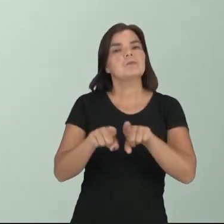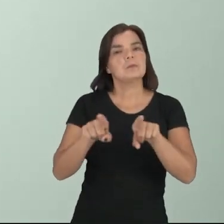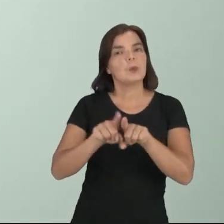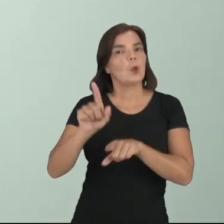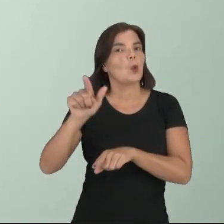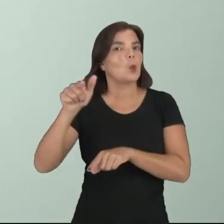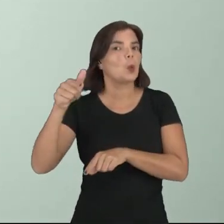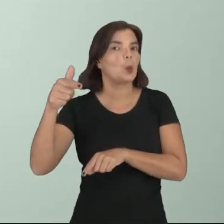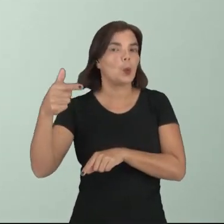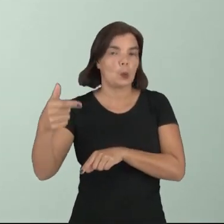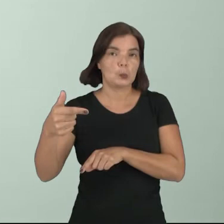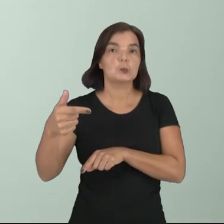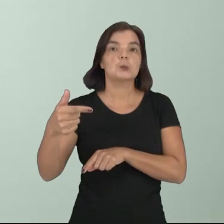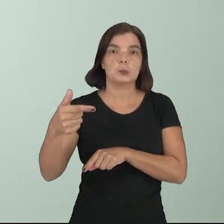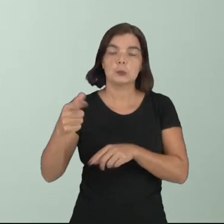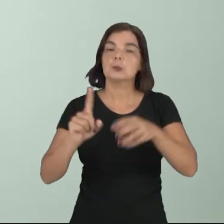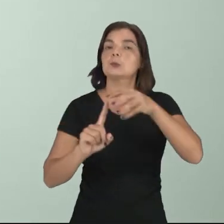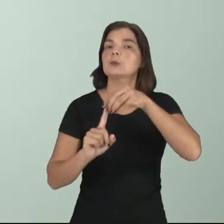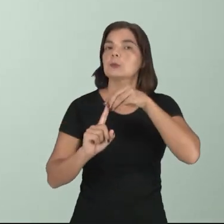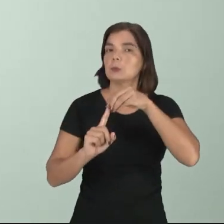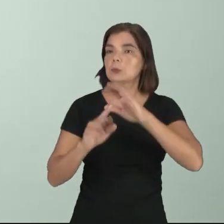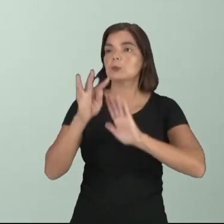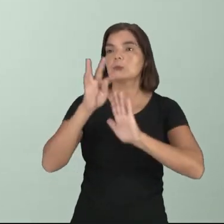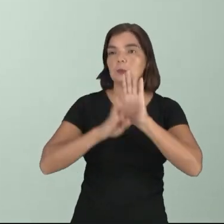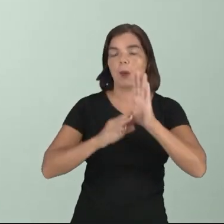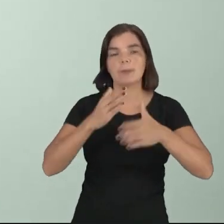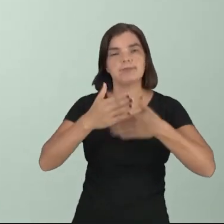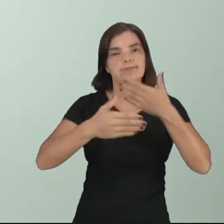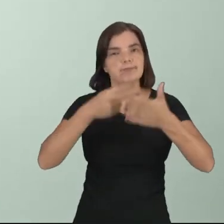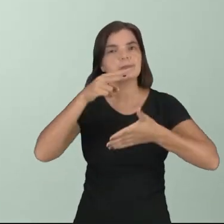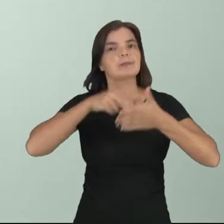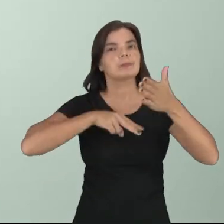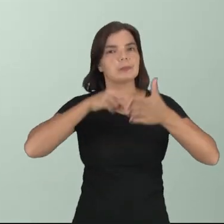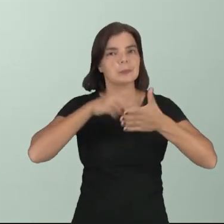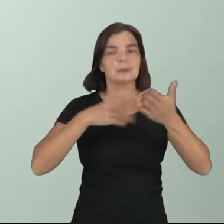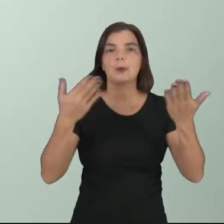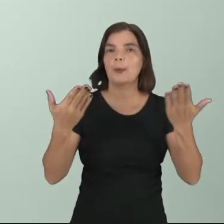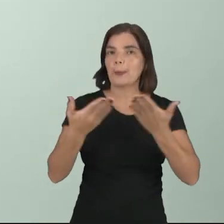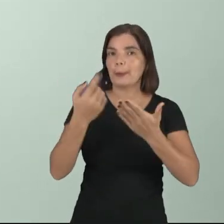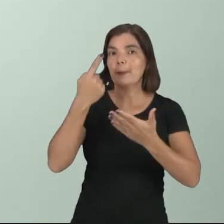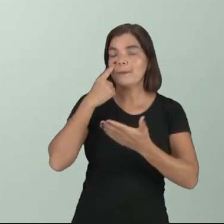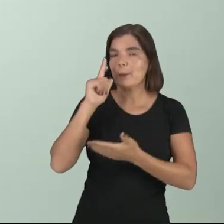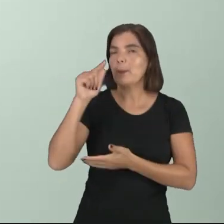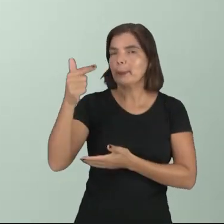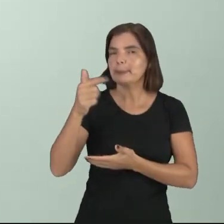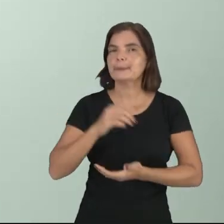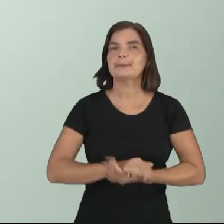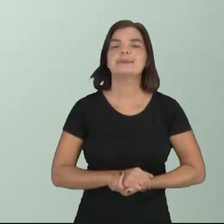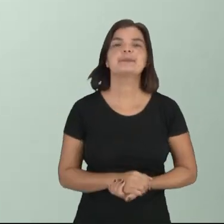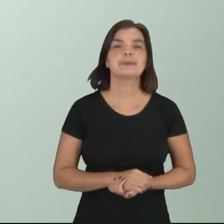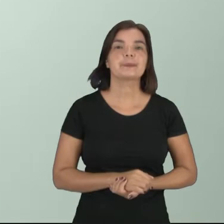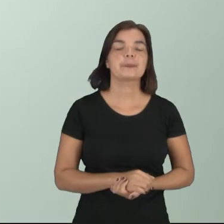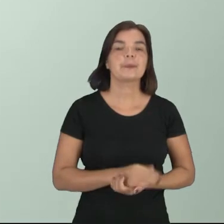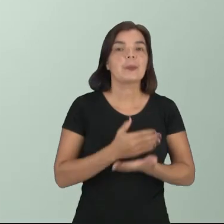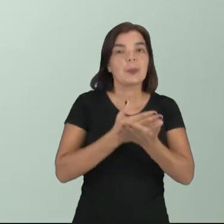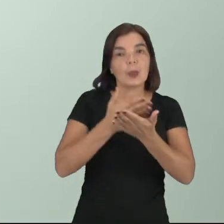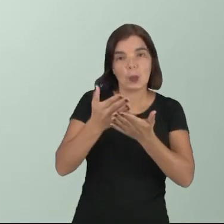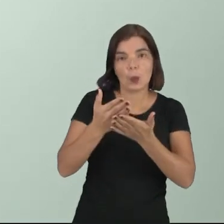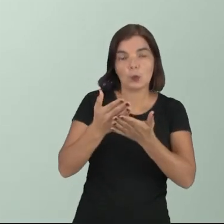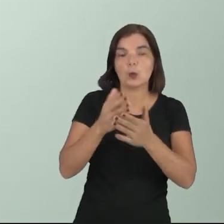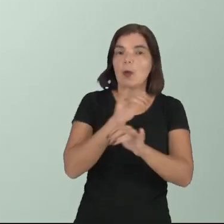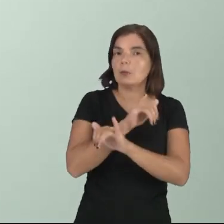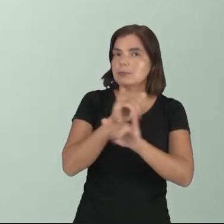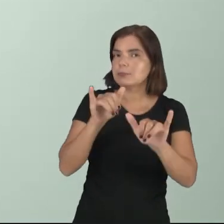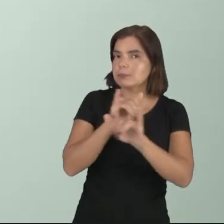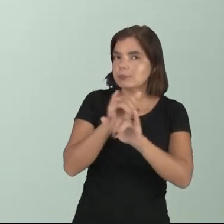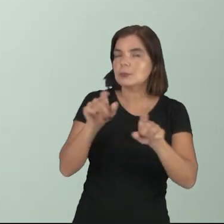haver outras intenções do texto a partir da leitura dele. Agora vamos ler outro texto. Nós lemos inicialmente